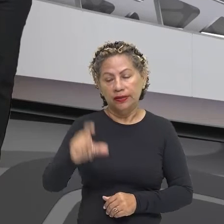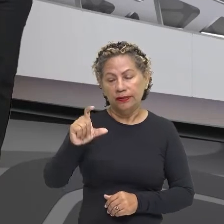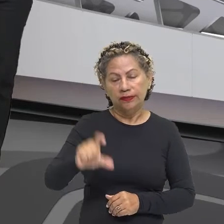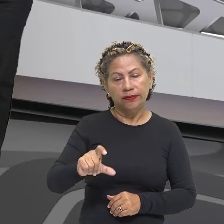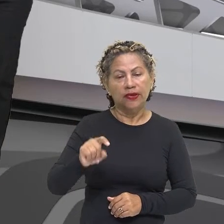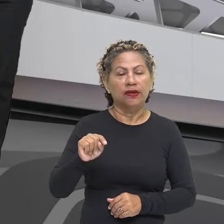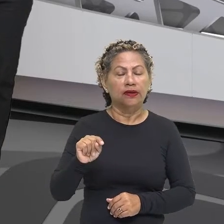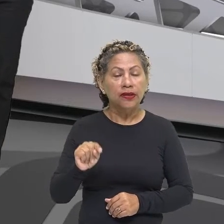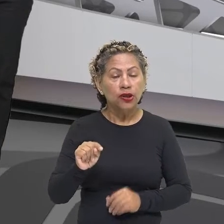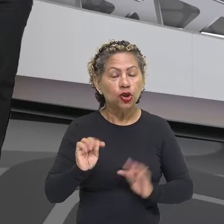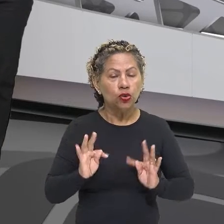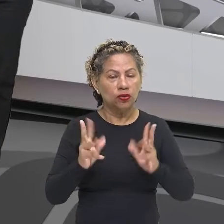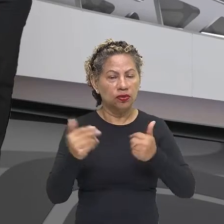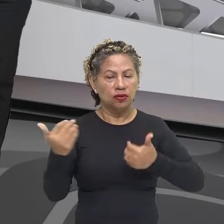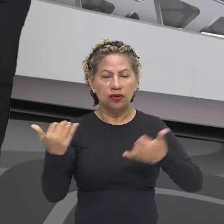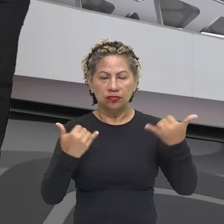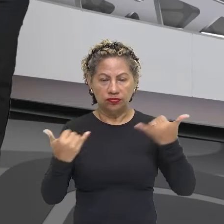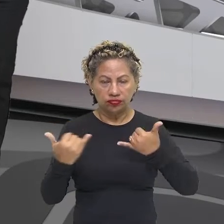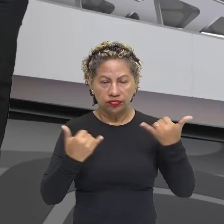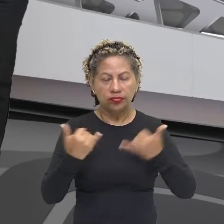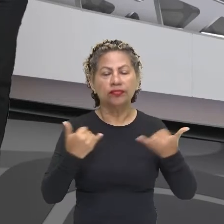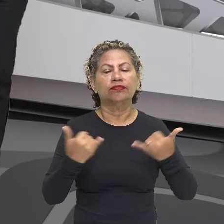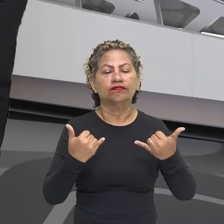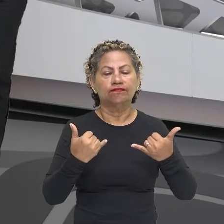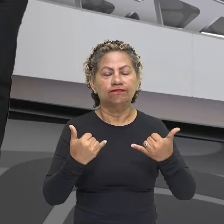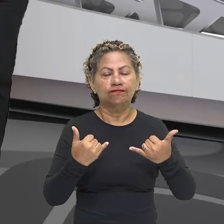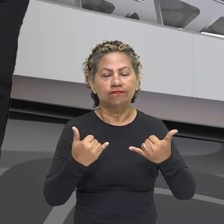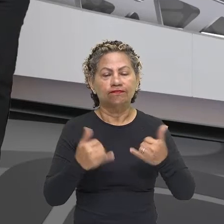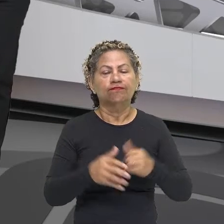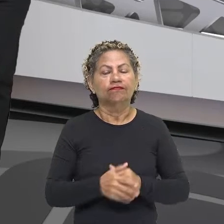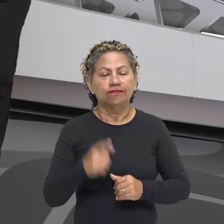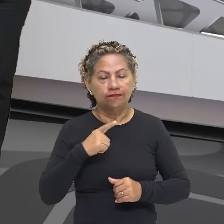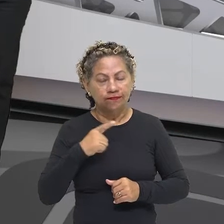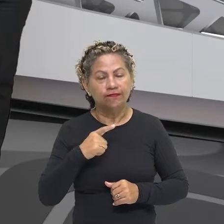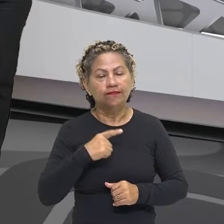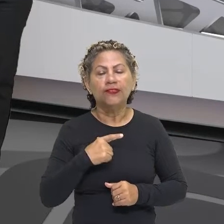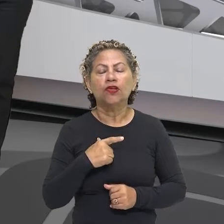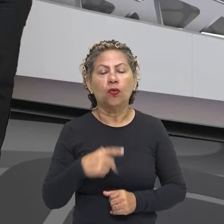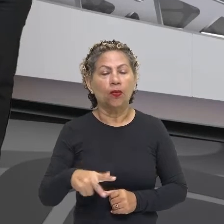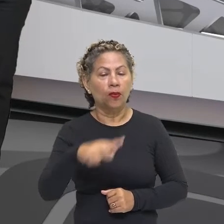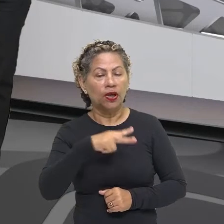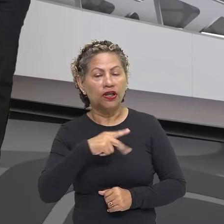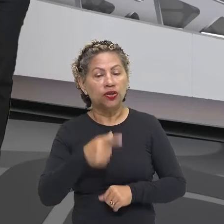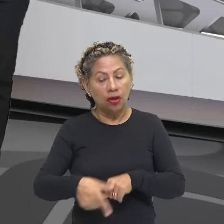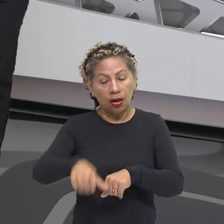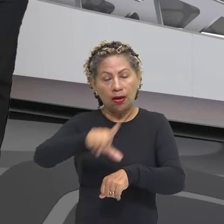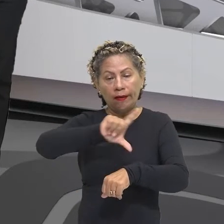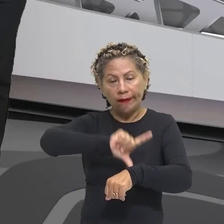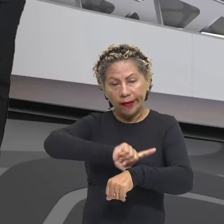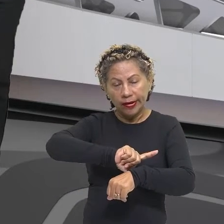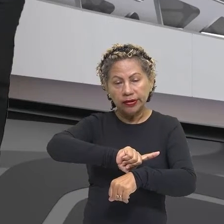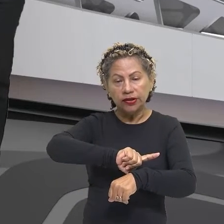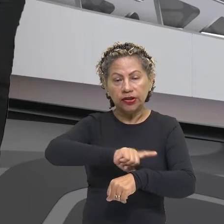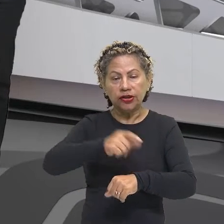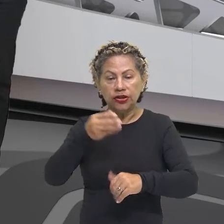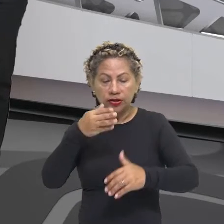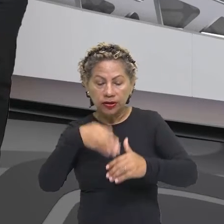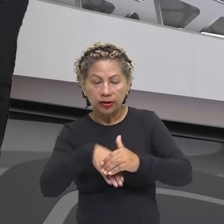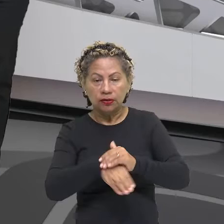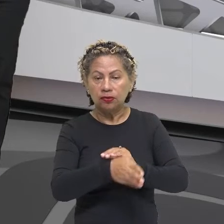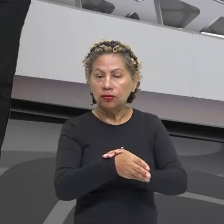guardar senhas e dados pessoais de seus usuários, como nome, números de